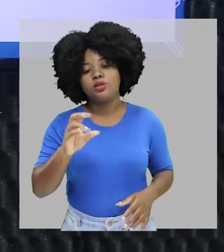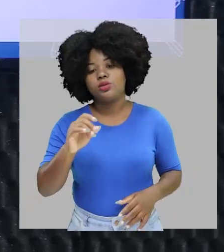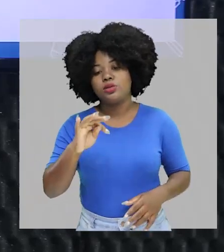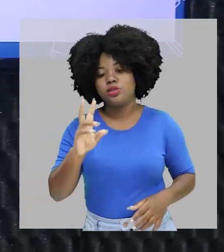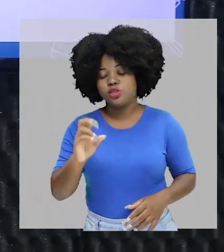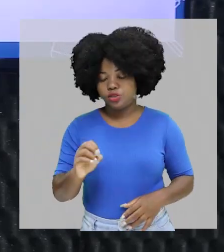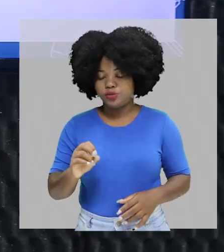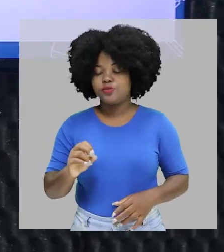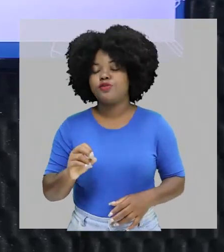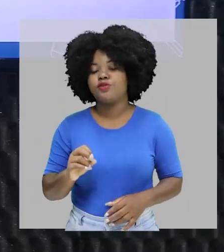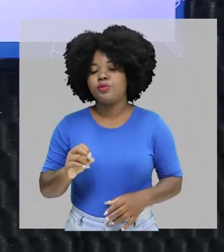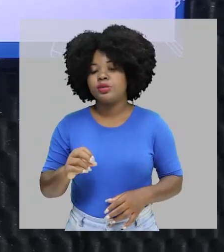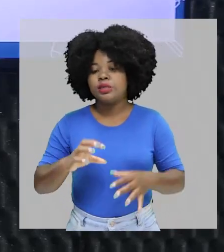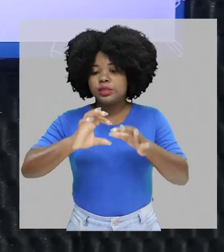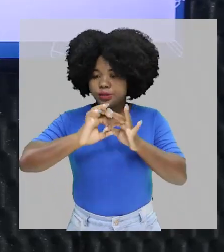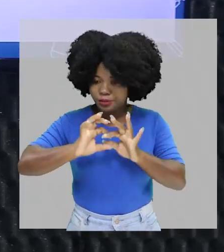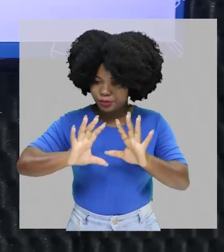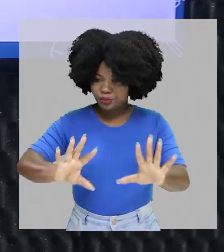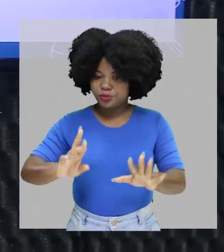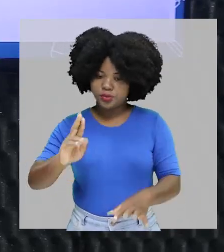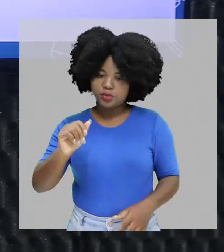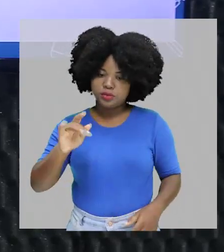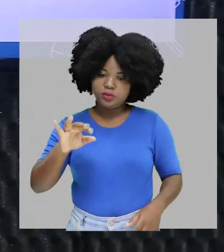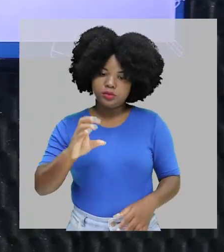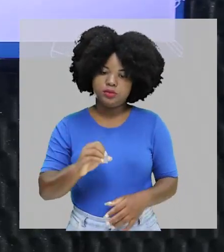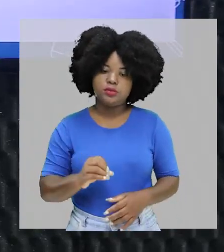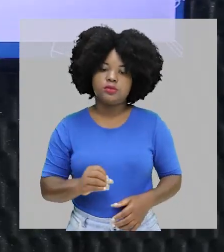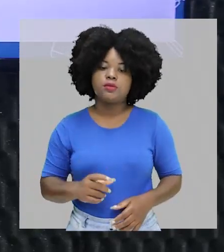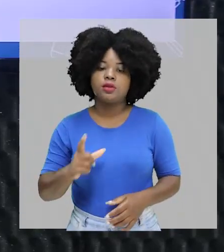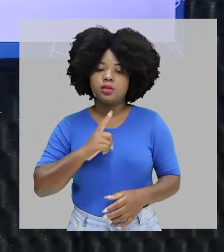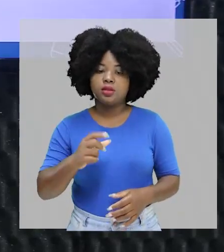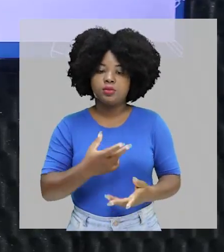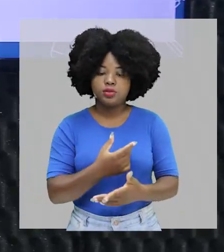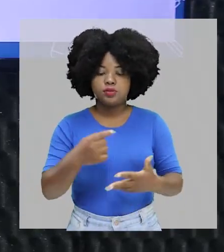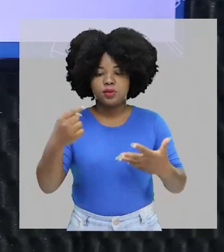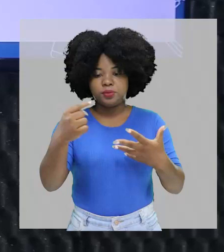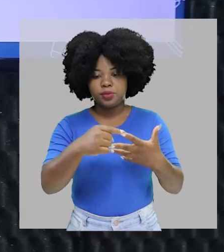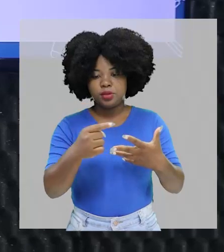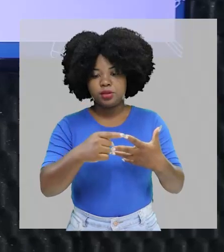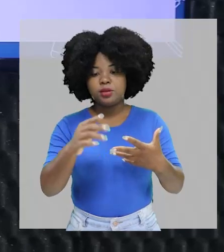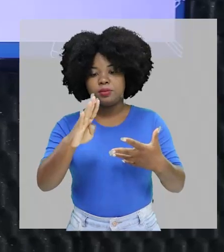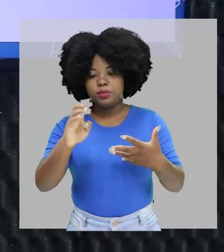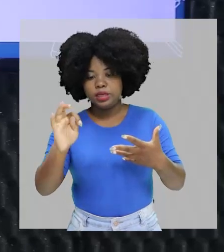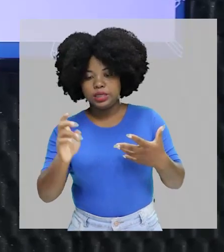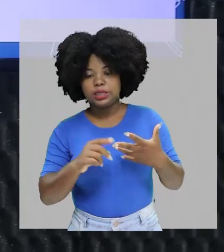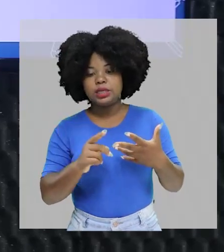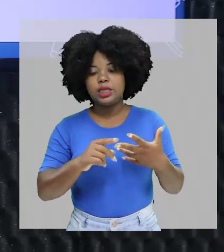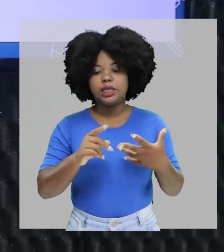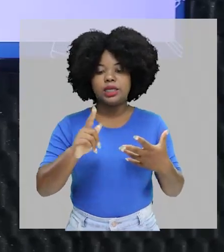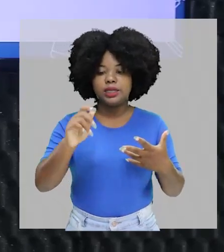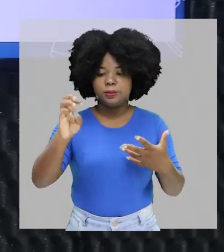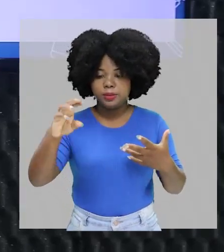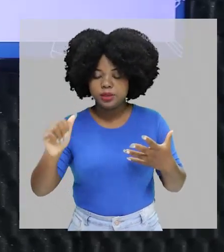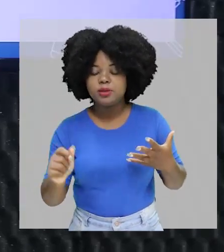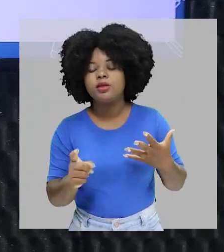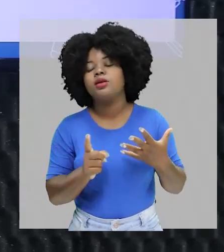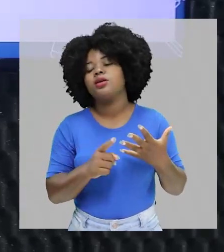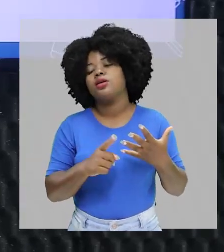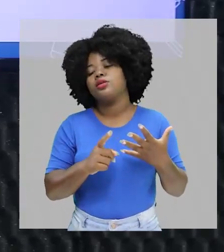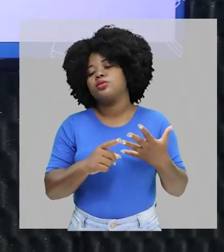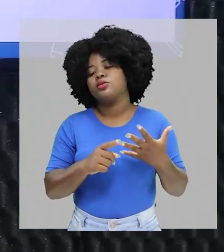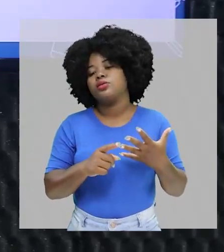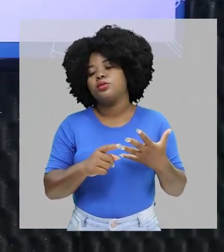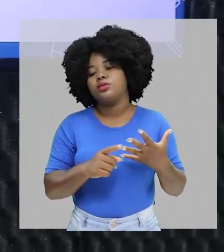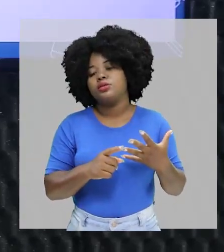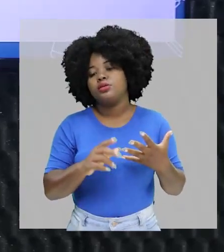E esses isótopos vão estar emitindo radiação. Aqui citamos radiação tipo beta, radiação tipo gama,